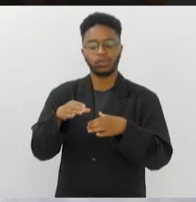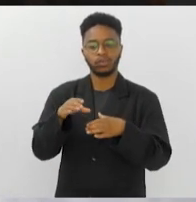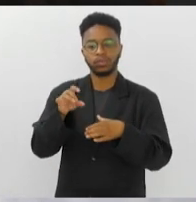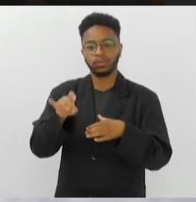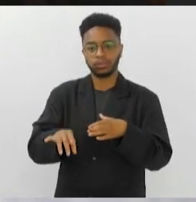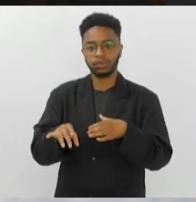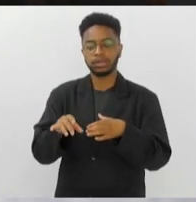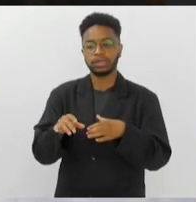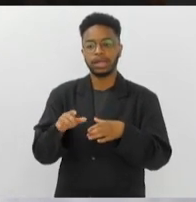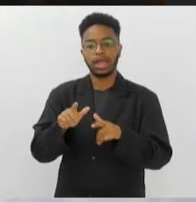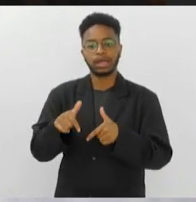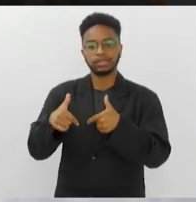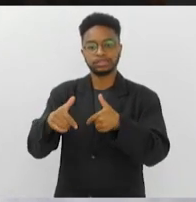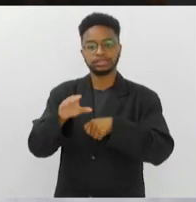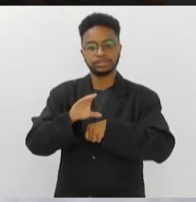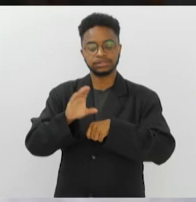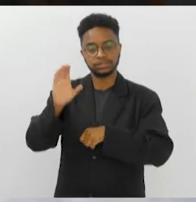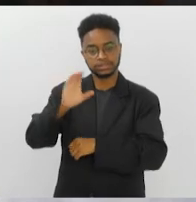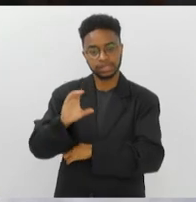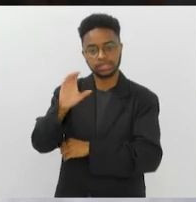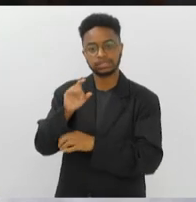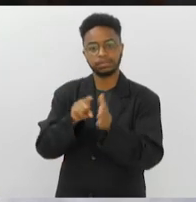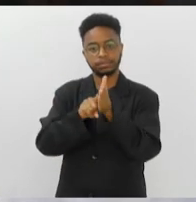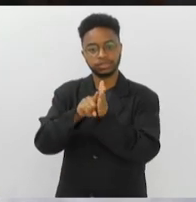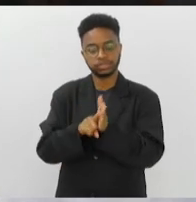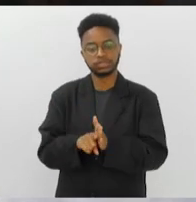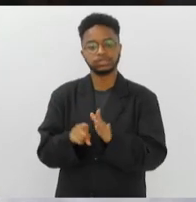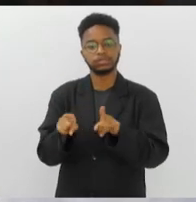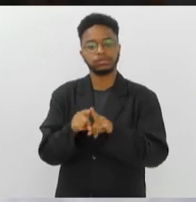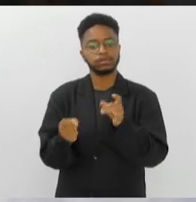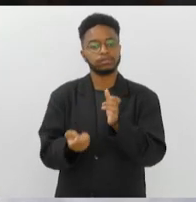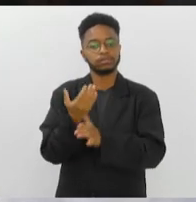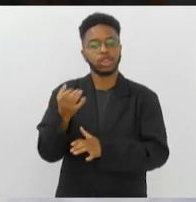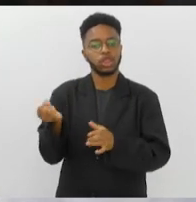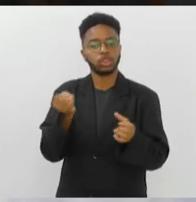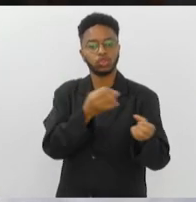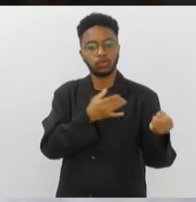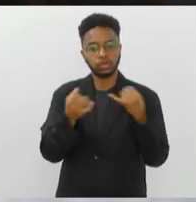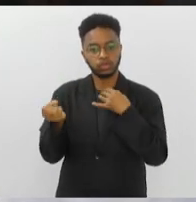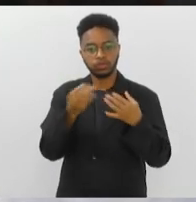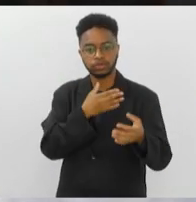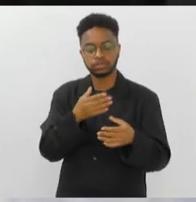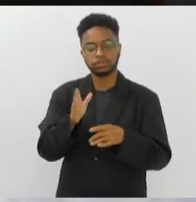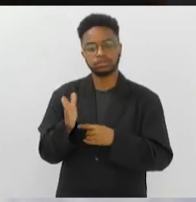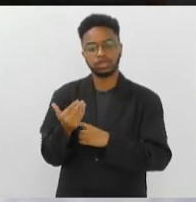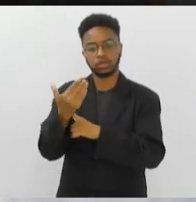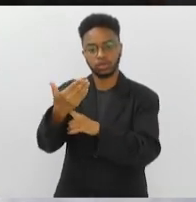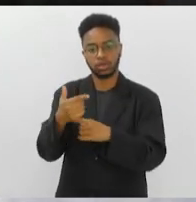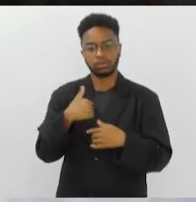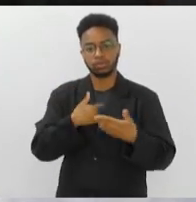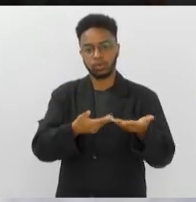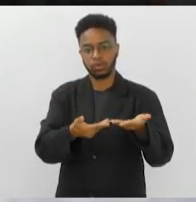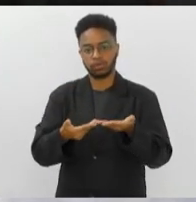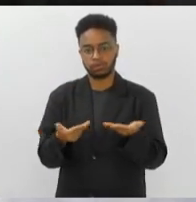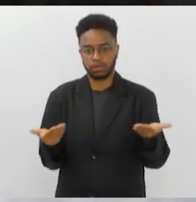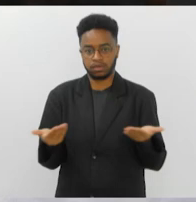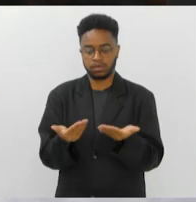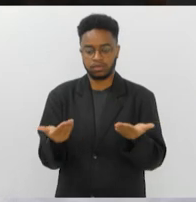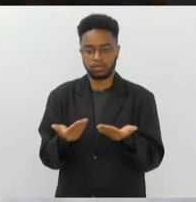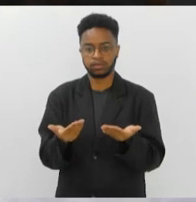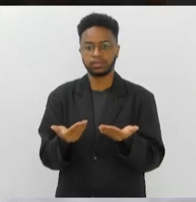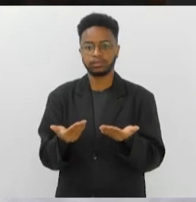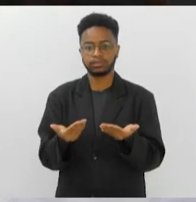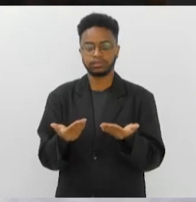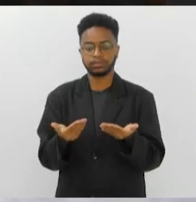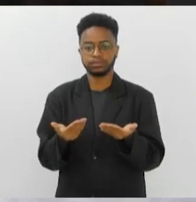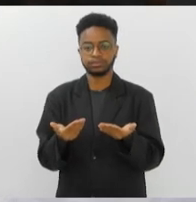em ciência, pesquisa e produção de inovação tecnológica. E aí eu queria começar chamando